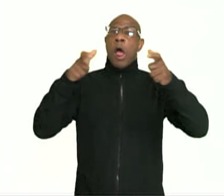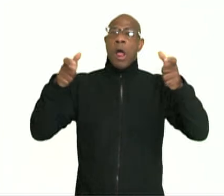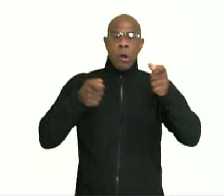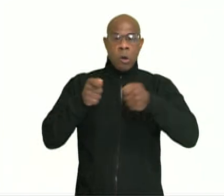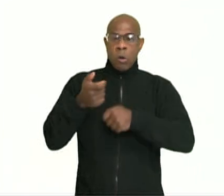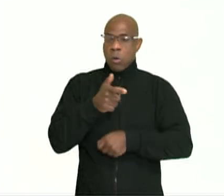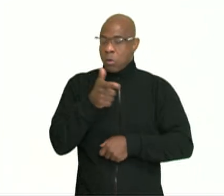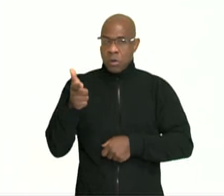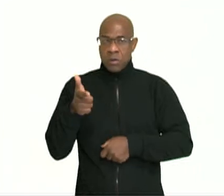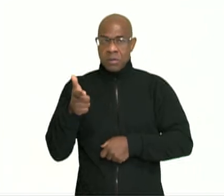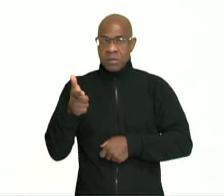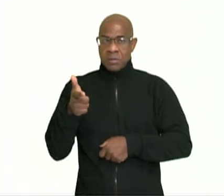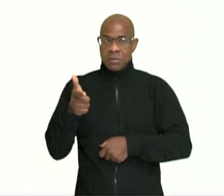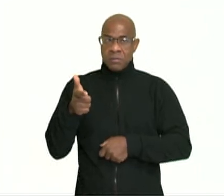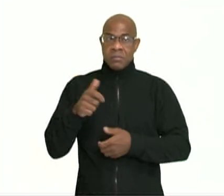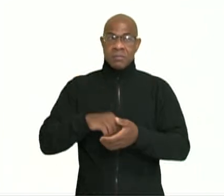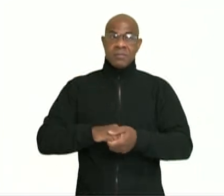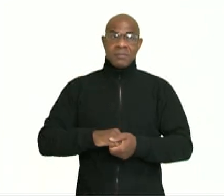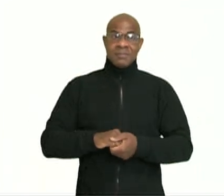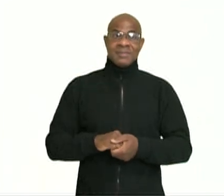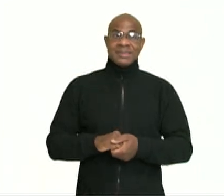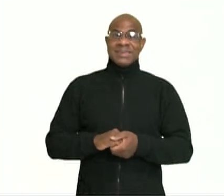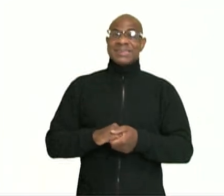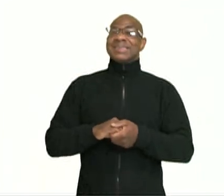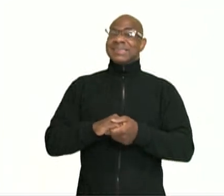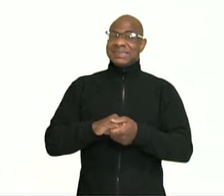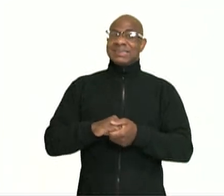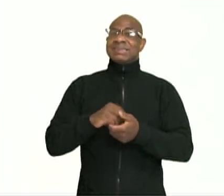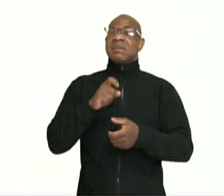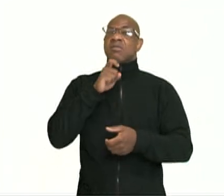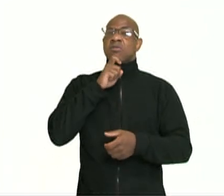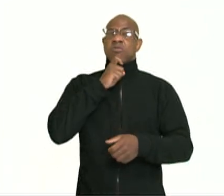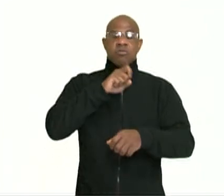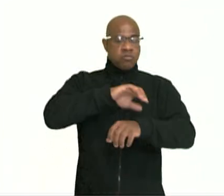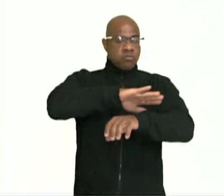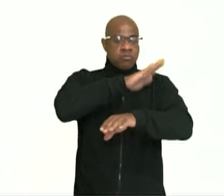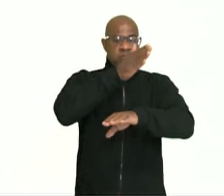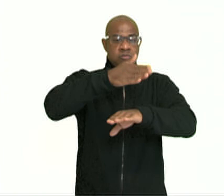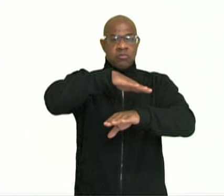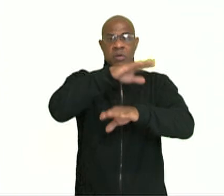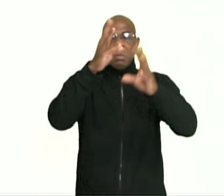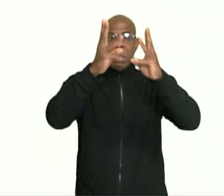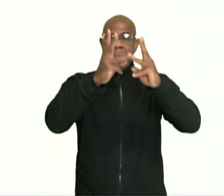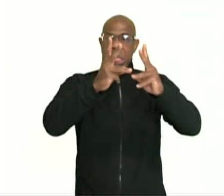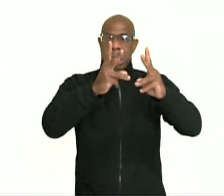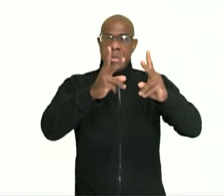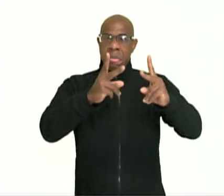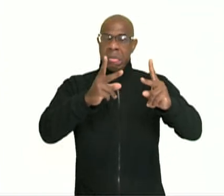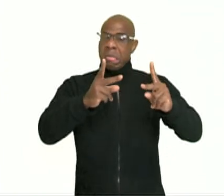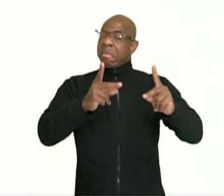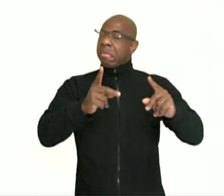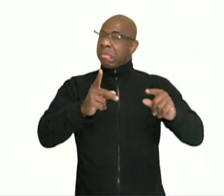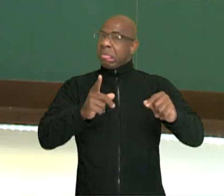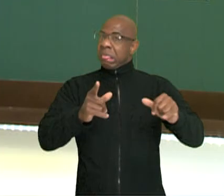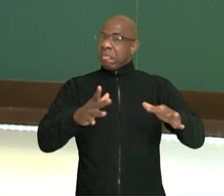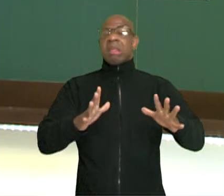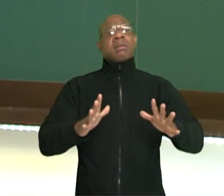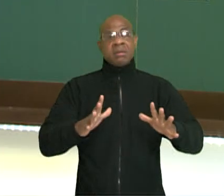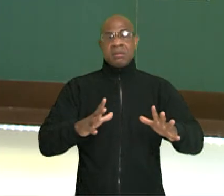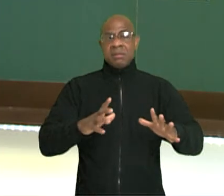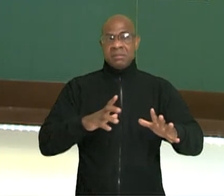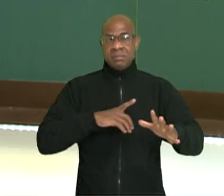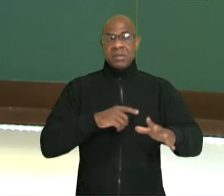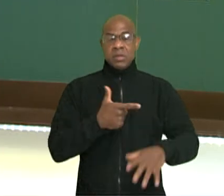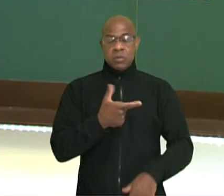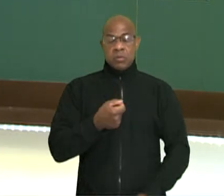o Ártico poderá ficar sem gelo durante os verões a partir de 2040.